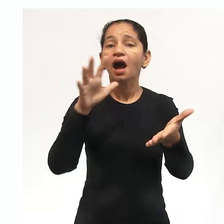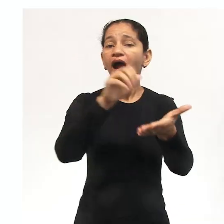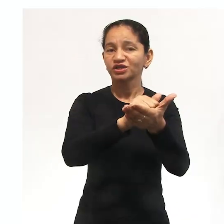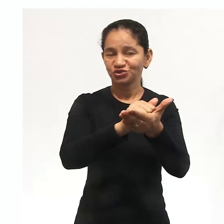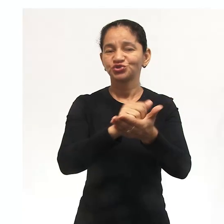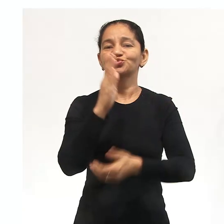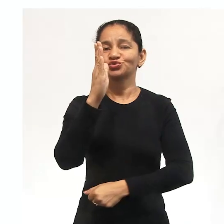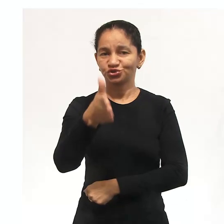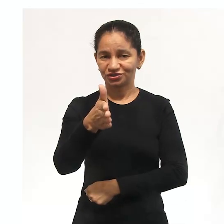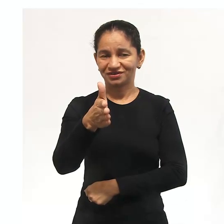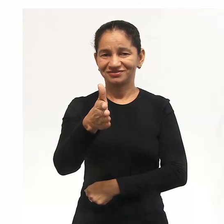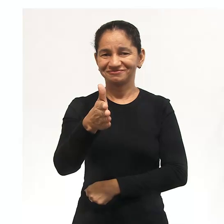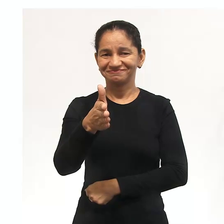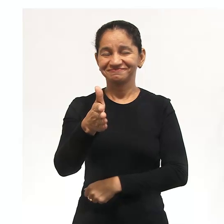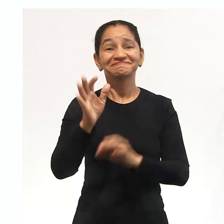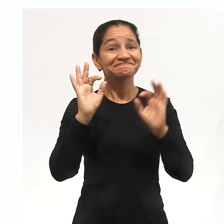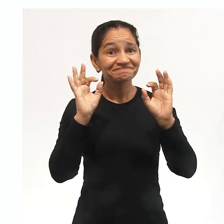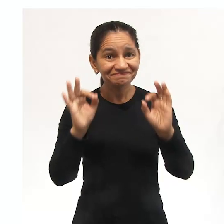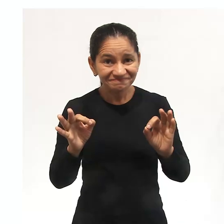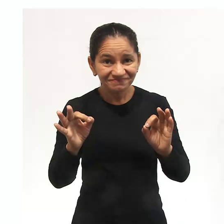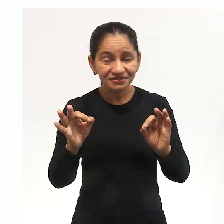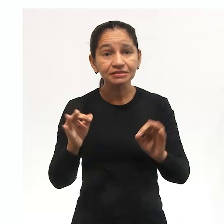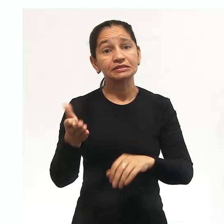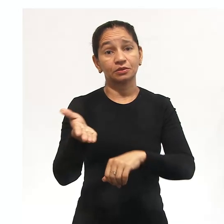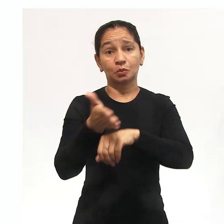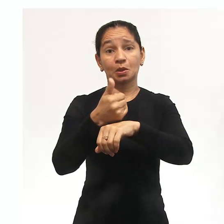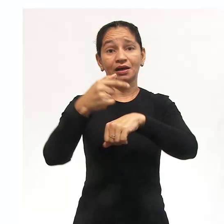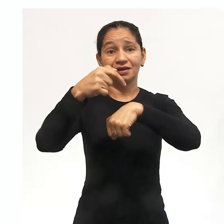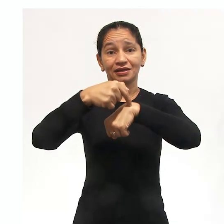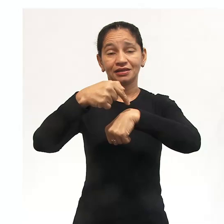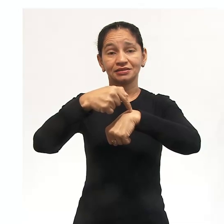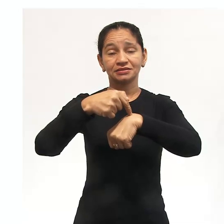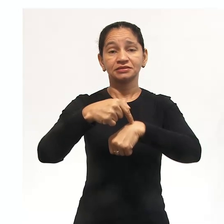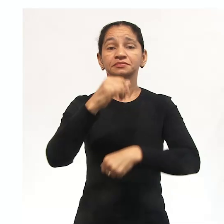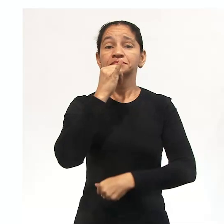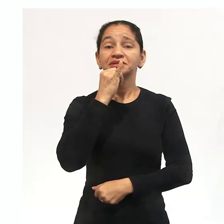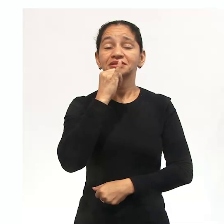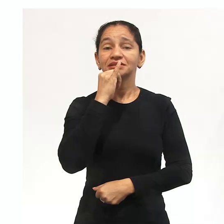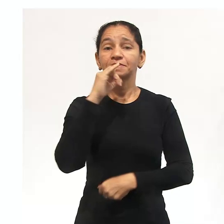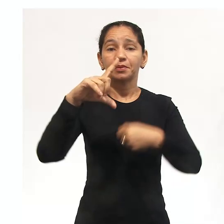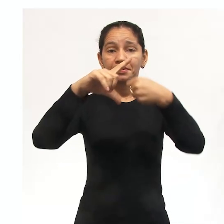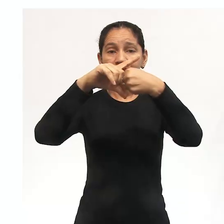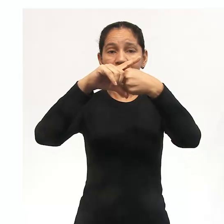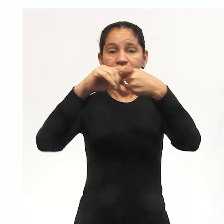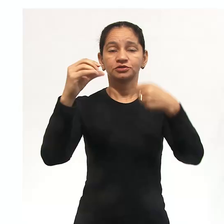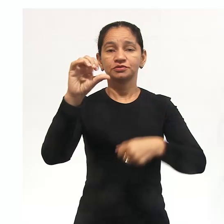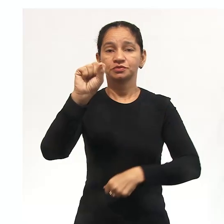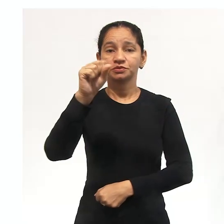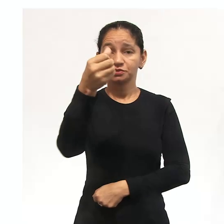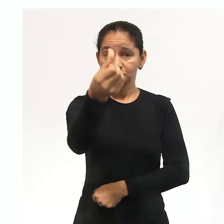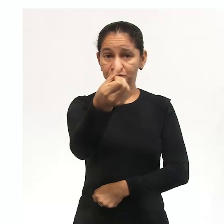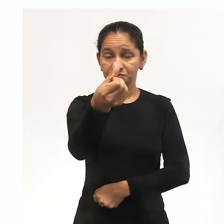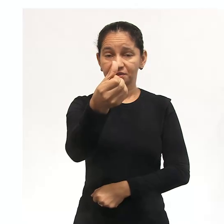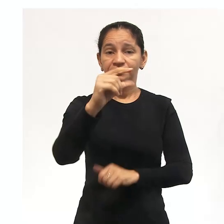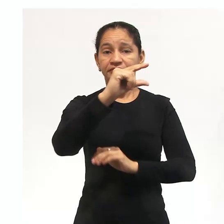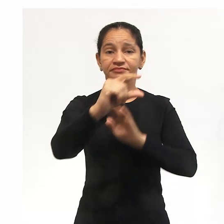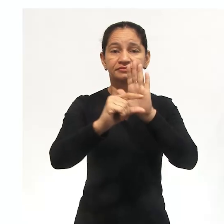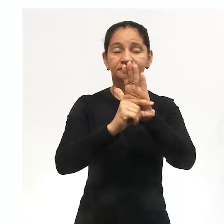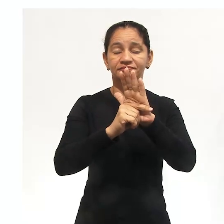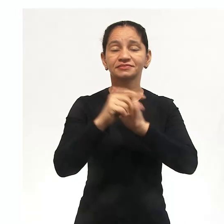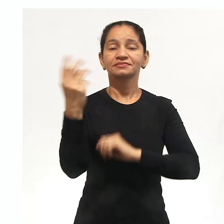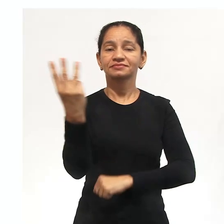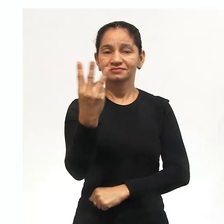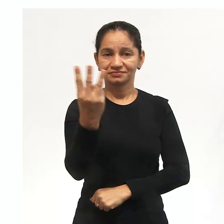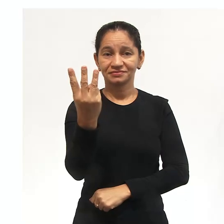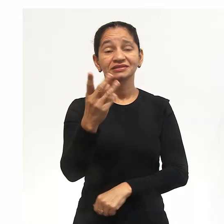com fornecedores registrados. Tudo bem? Aqui a previsão, inclusive, é lá no artigo 86,